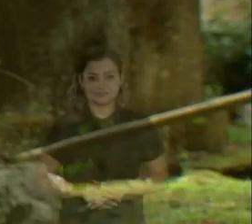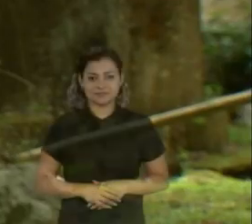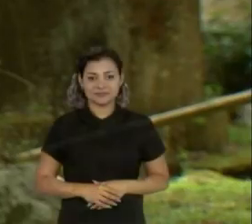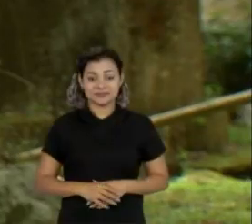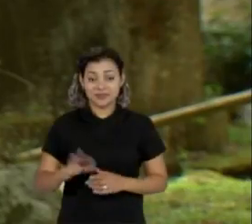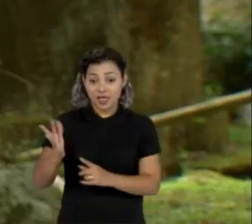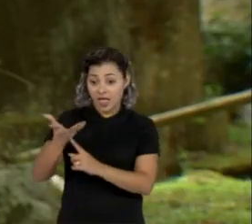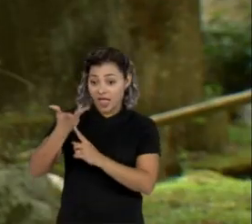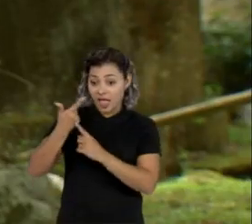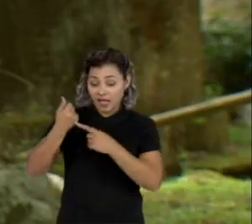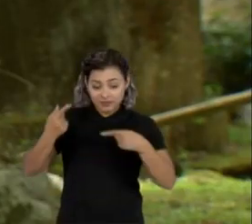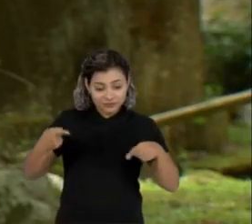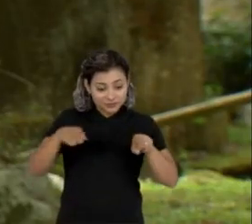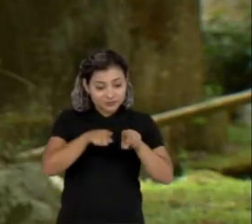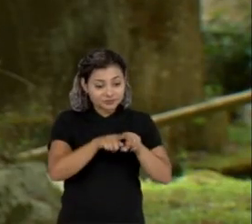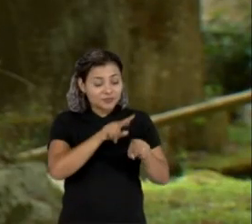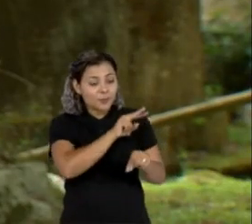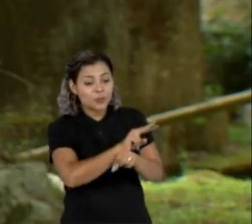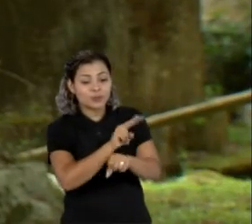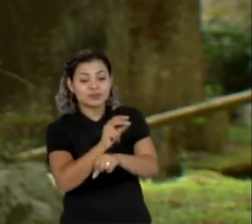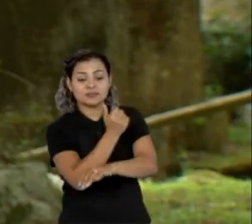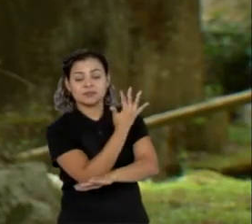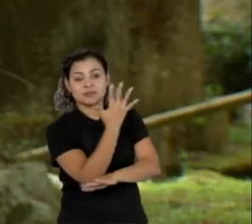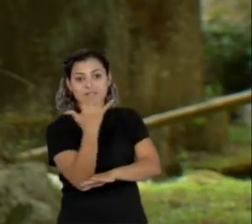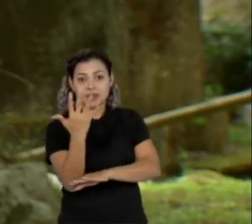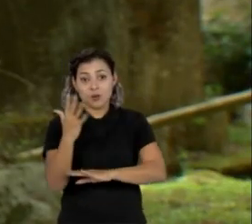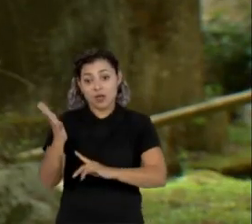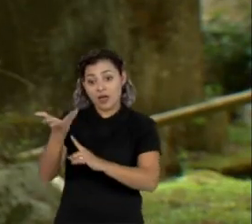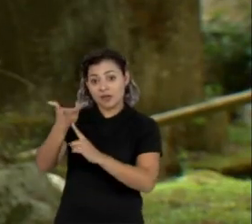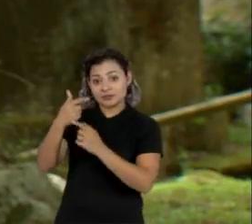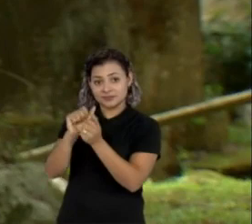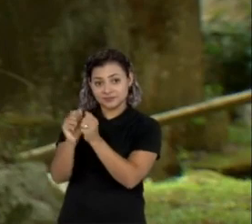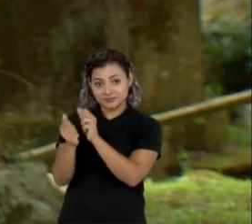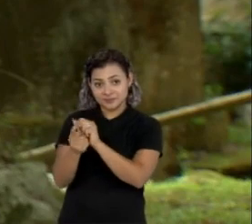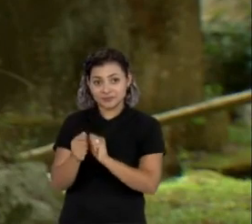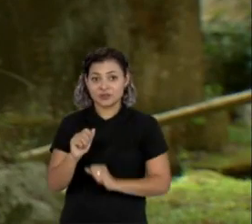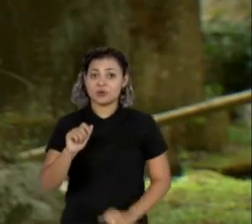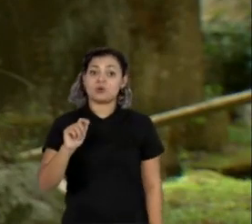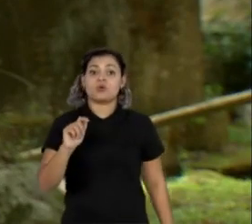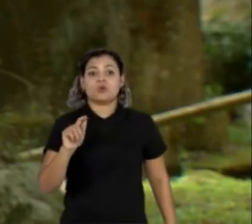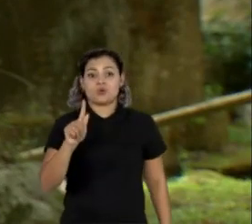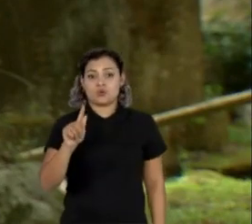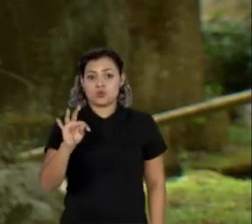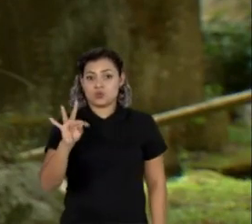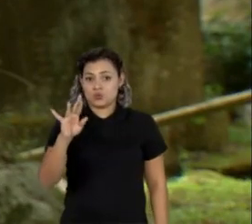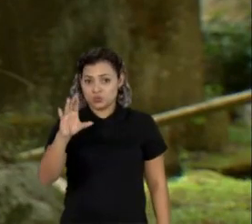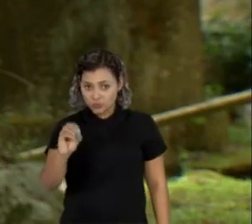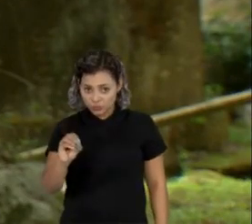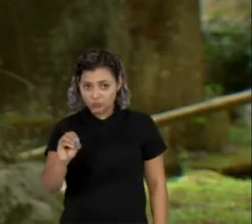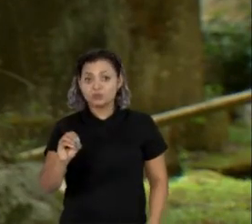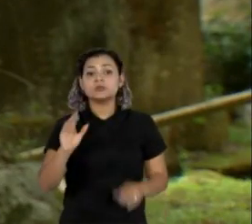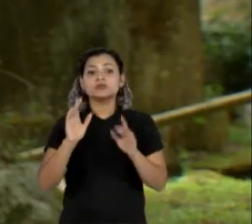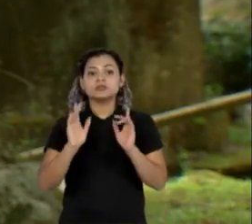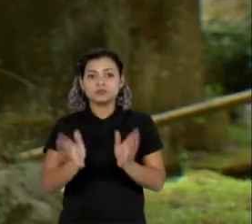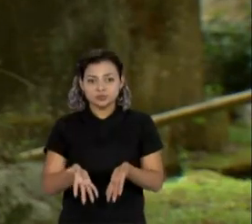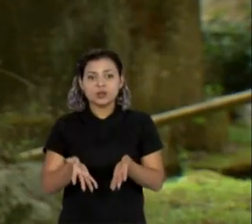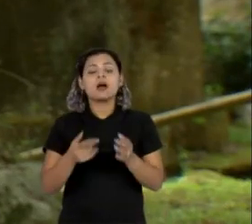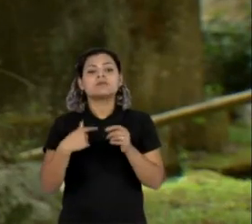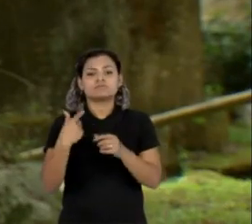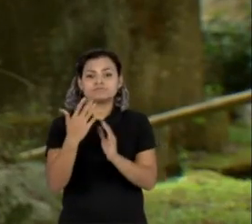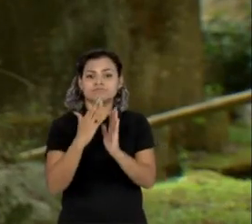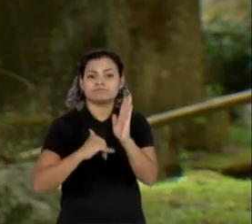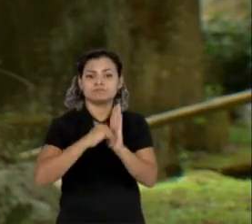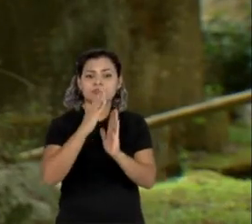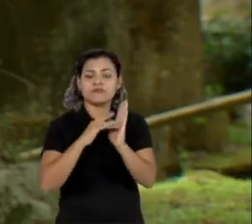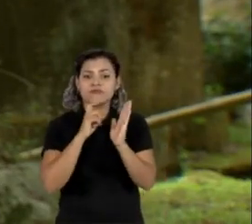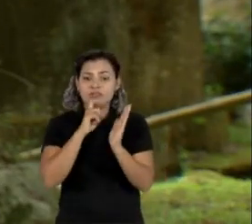A arte aliada da conservação ambiental. O artista plástico Guto Lacaz pinta canteiros verdes ao redor de árvores